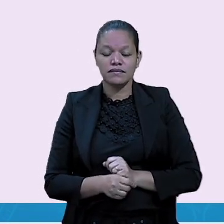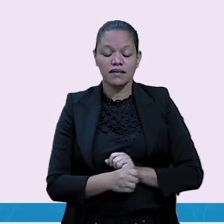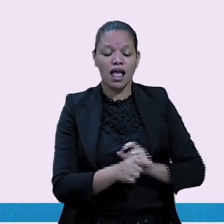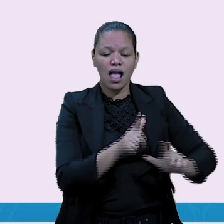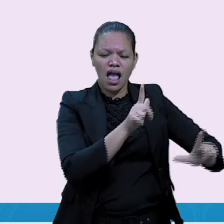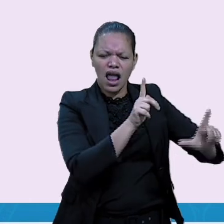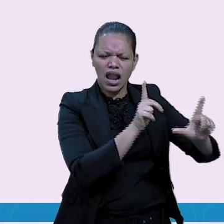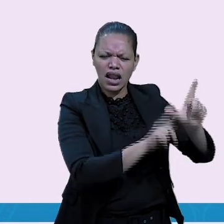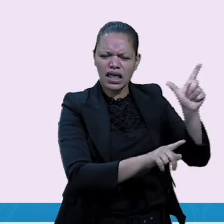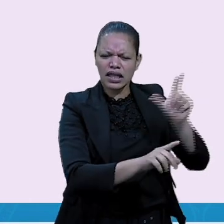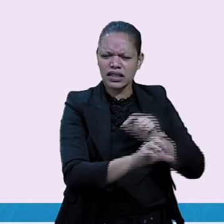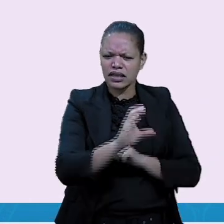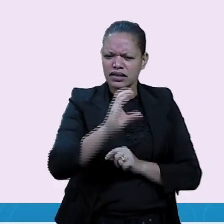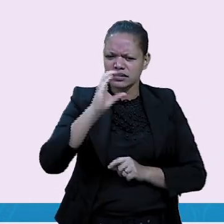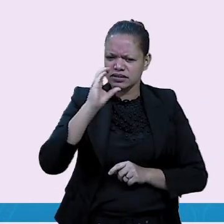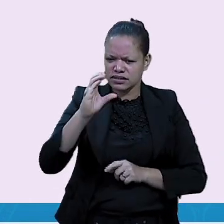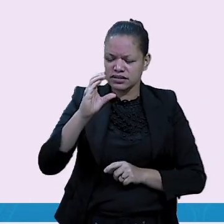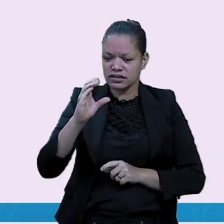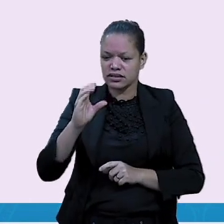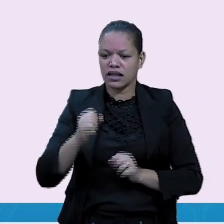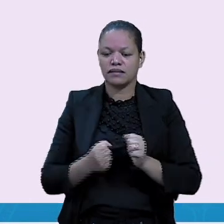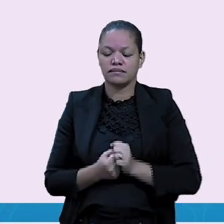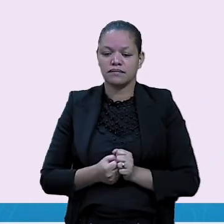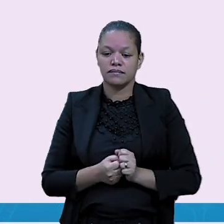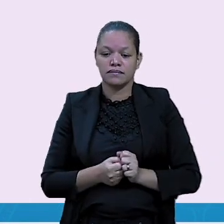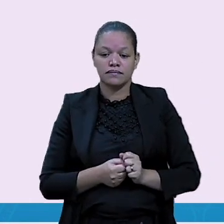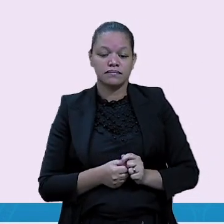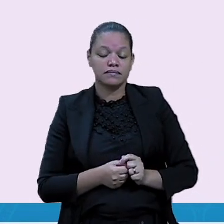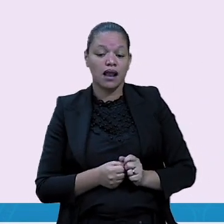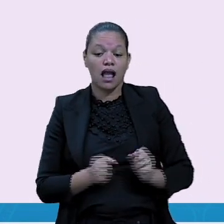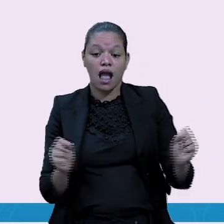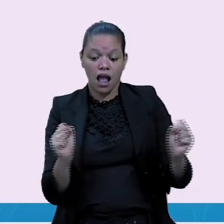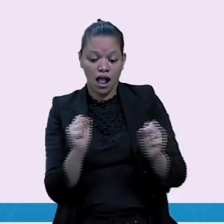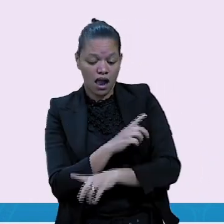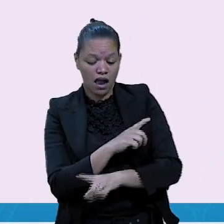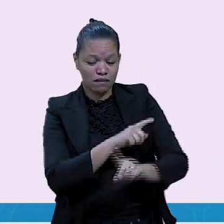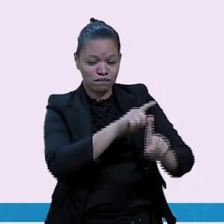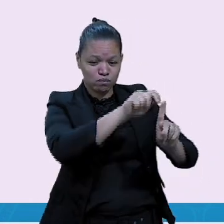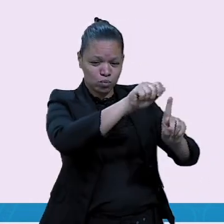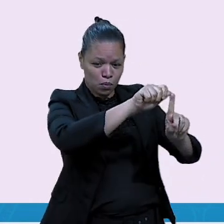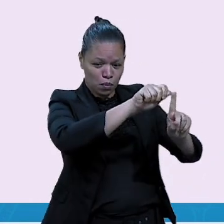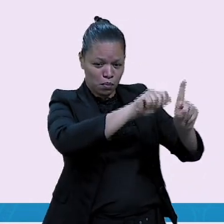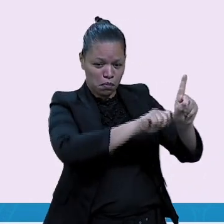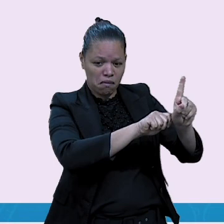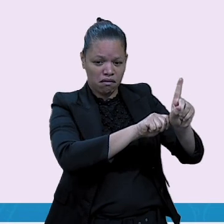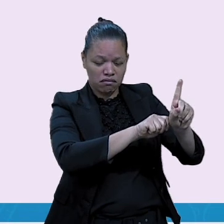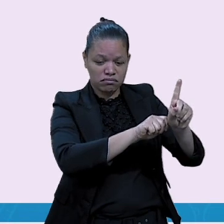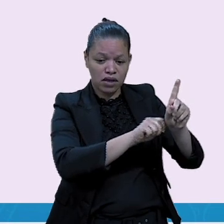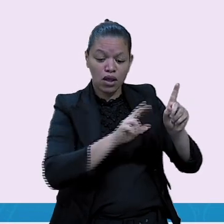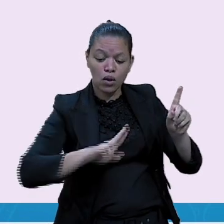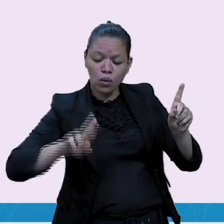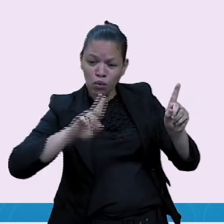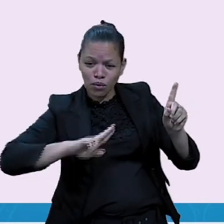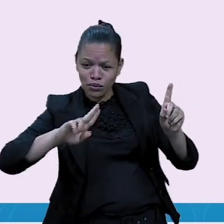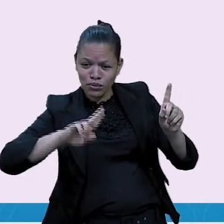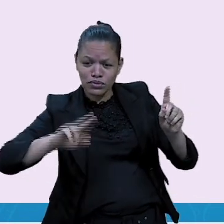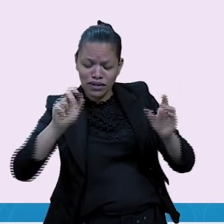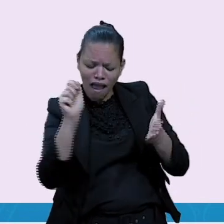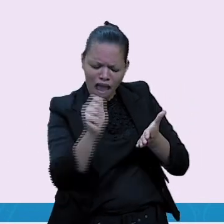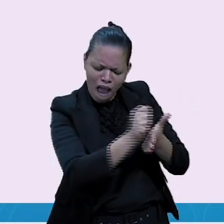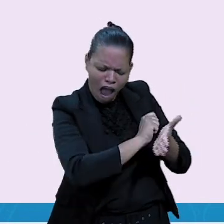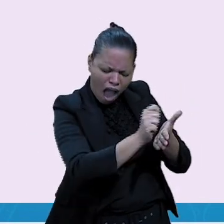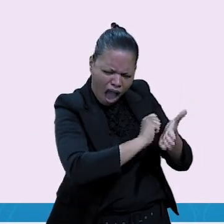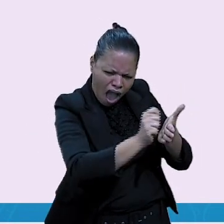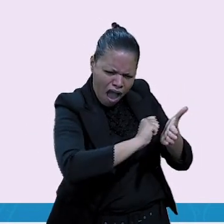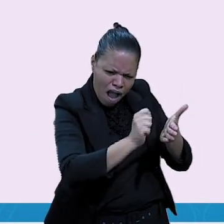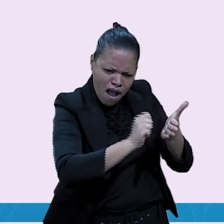tiver gastado 2 centímetros da minha borracha, quanto ela medirá? A gente viu lá no gráfico,